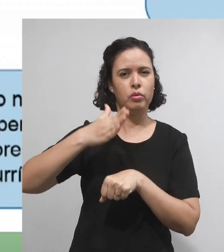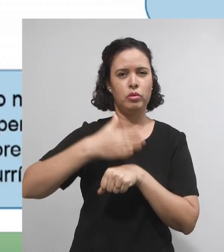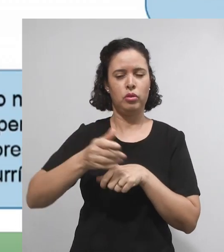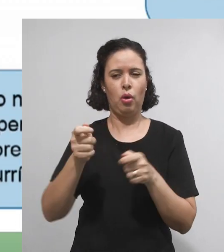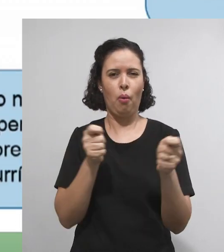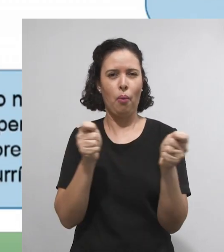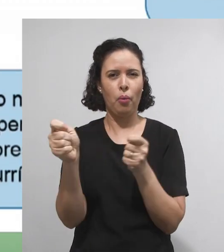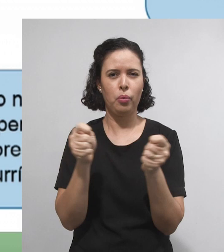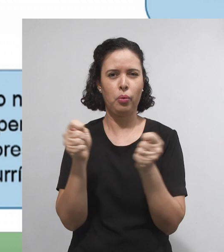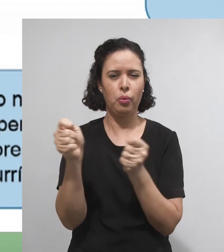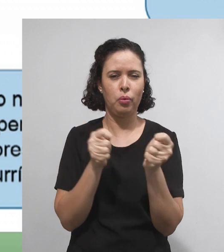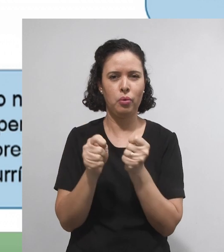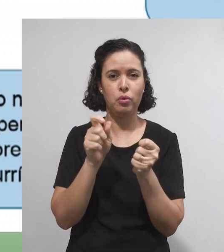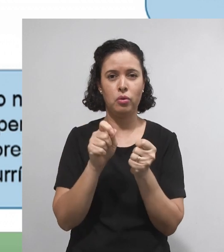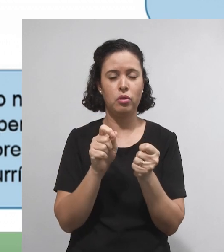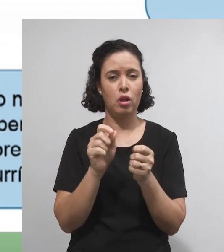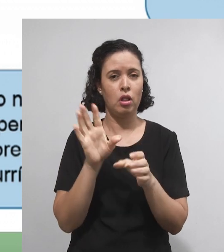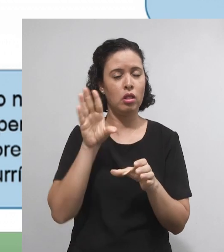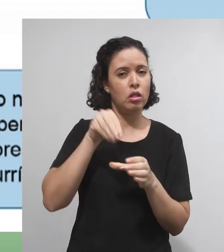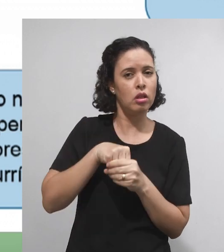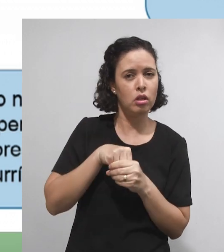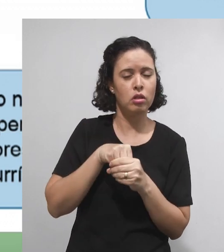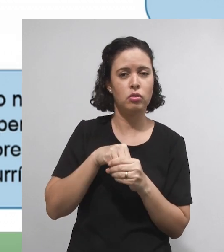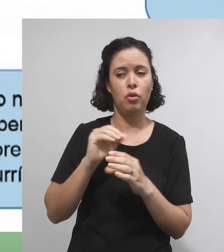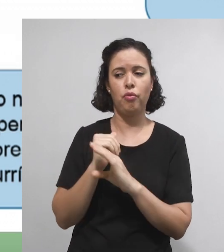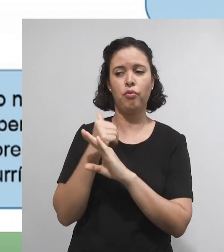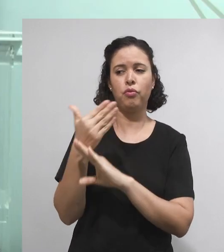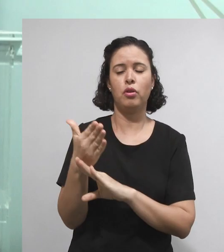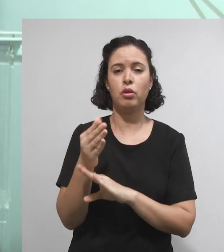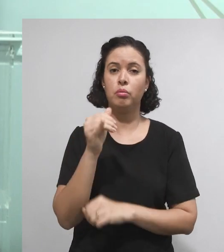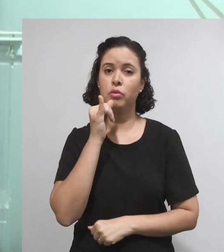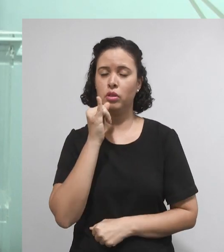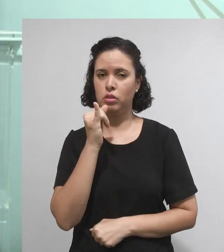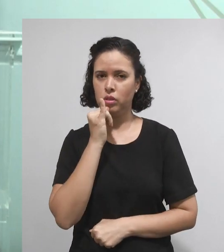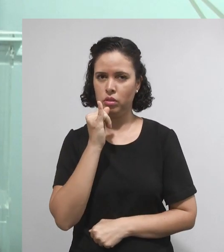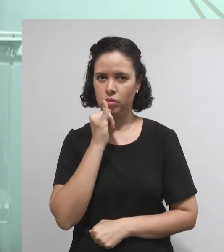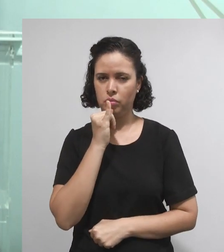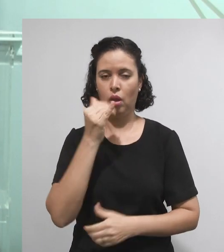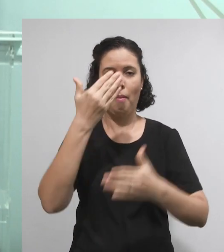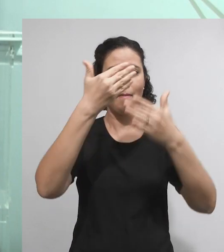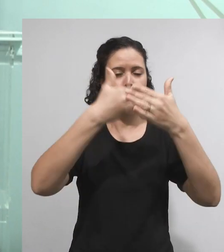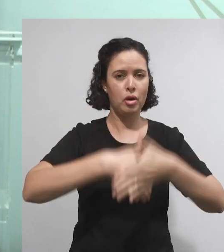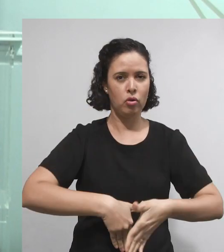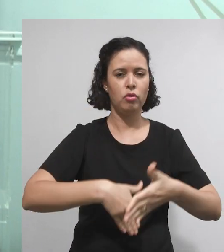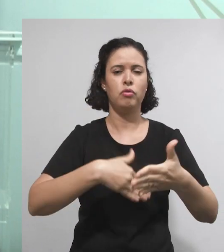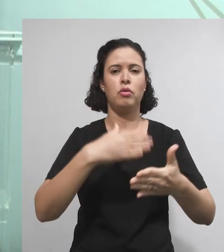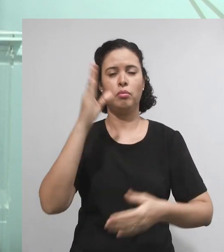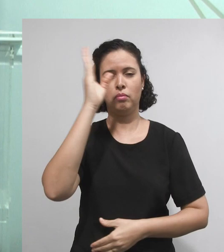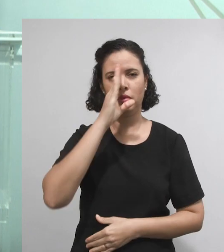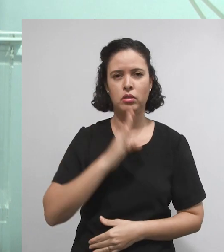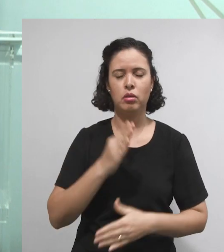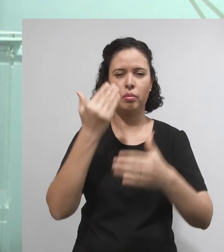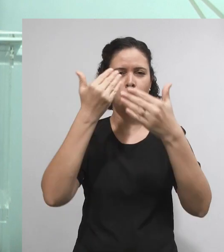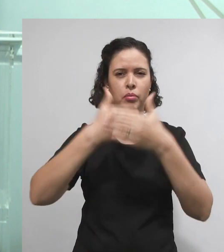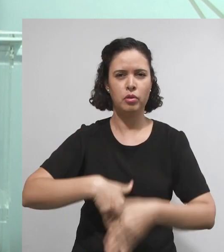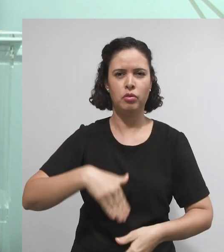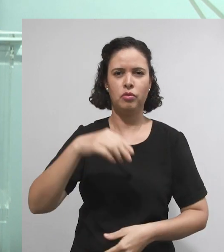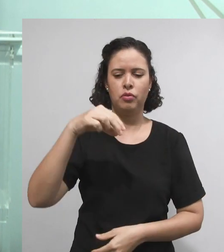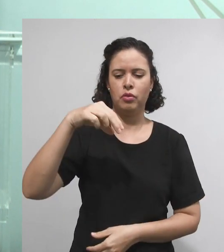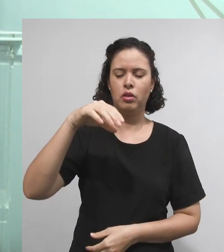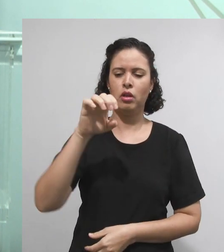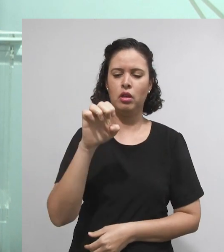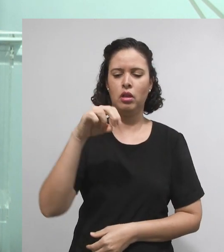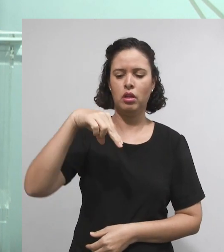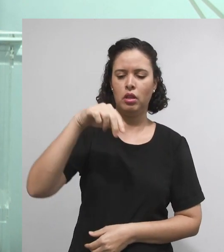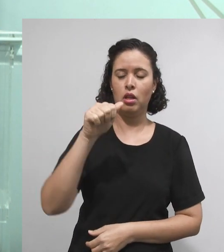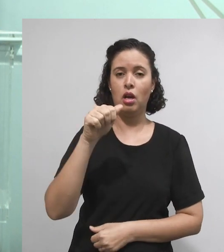e internas. O que seria esse currículo avaliado? Por exemplo, as provas institucionais, Prova Brasil, o ENAD, o